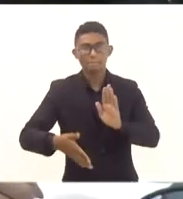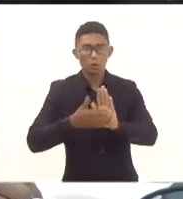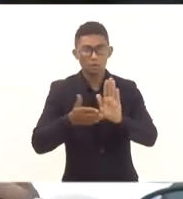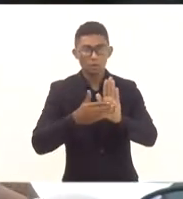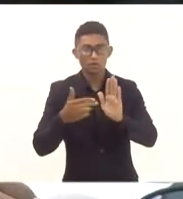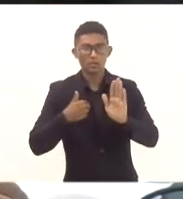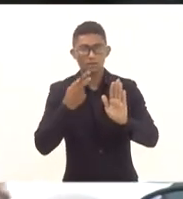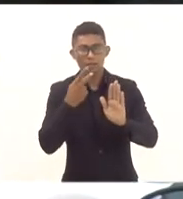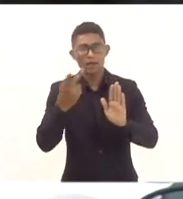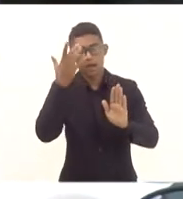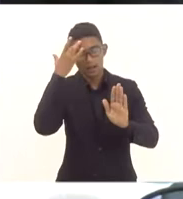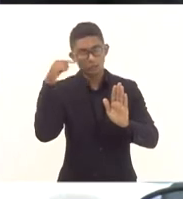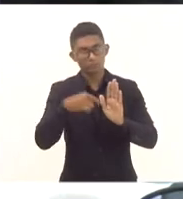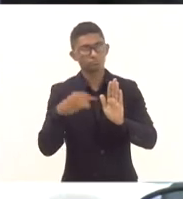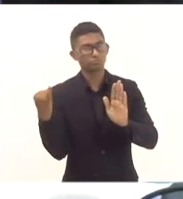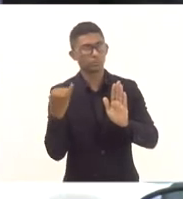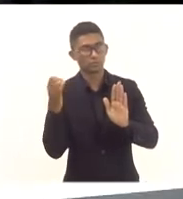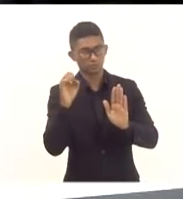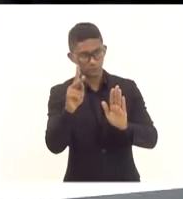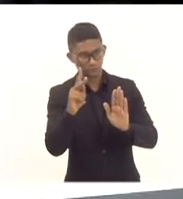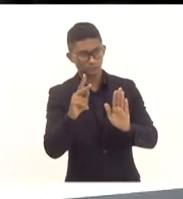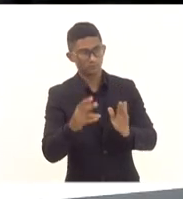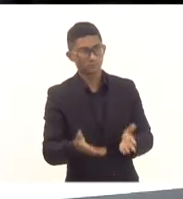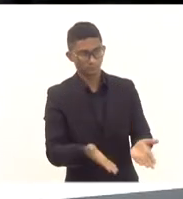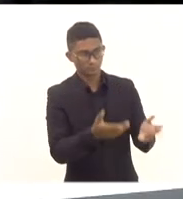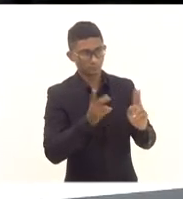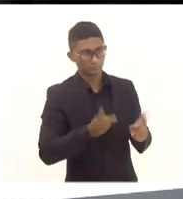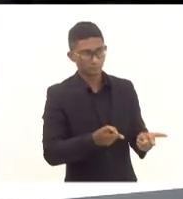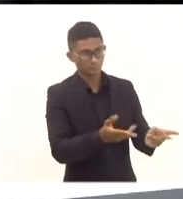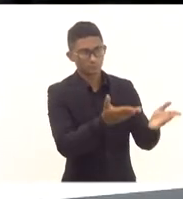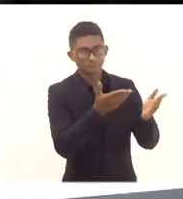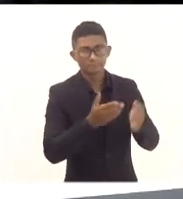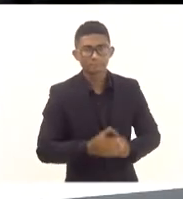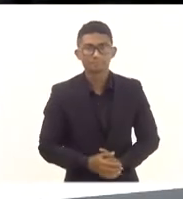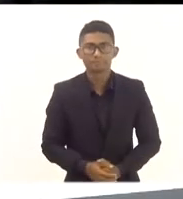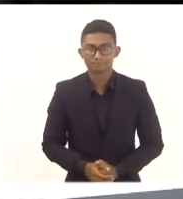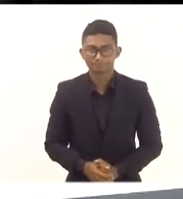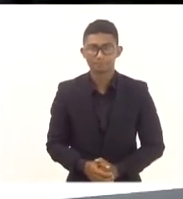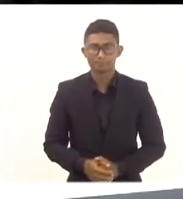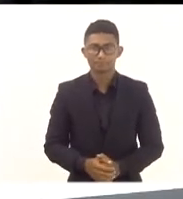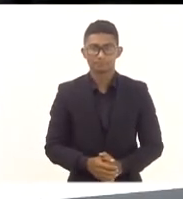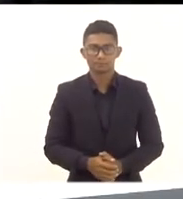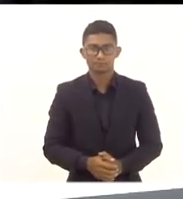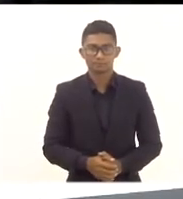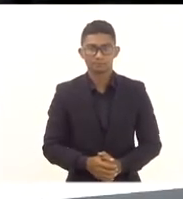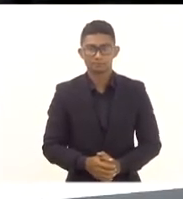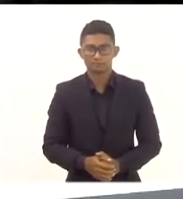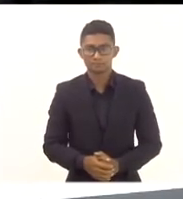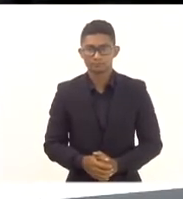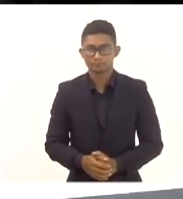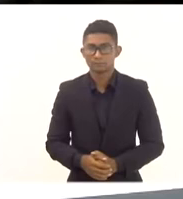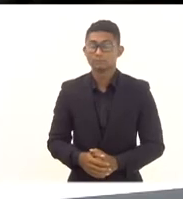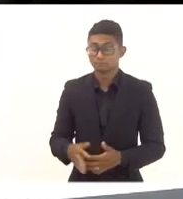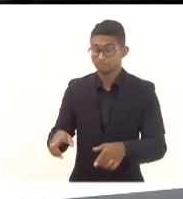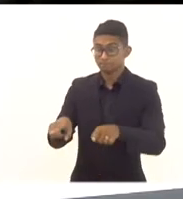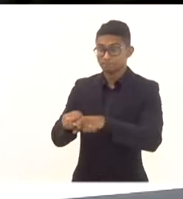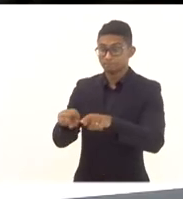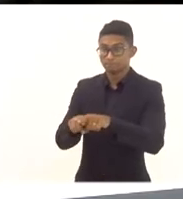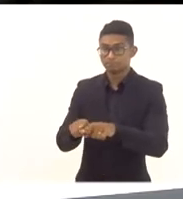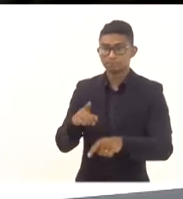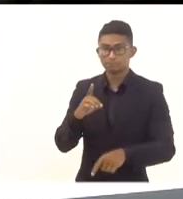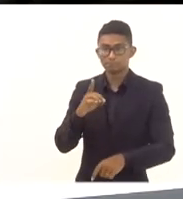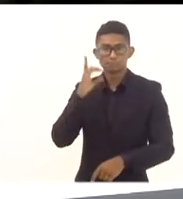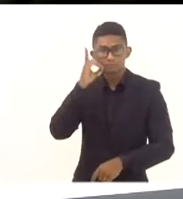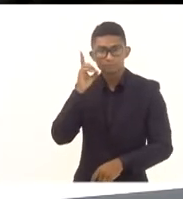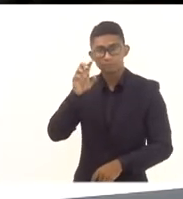considero importante aqui E aí E aí e é ainda respondendo a